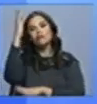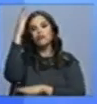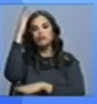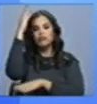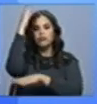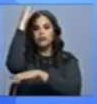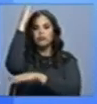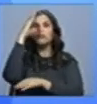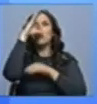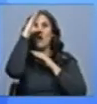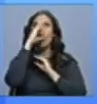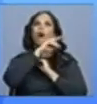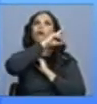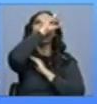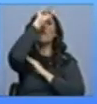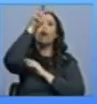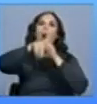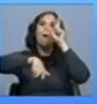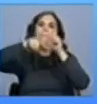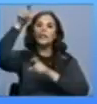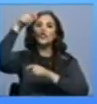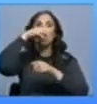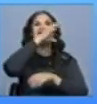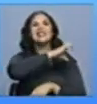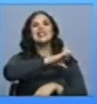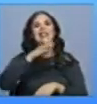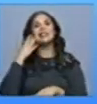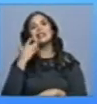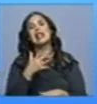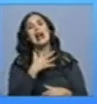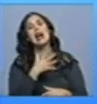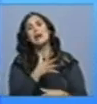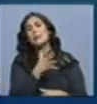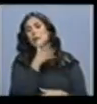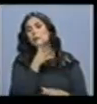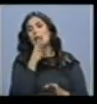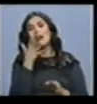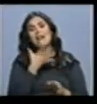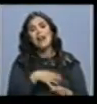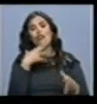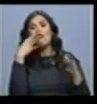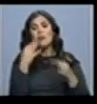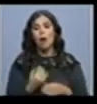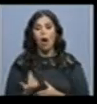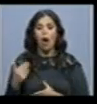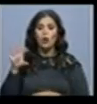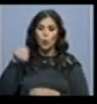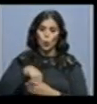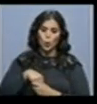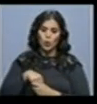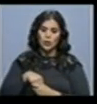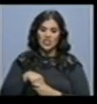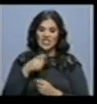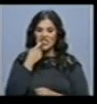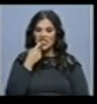lunar, que os astrónomos, a ciência tenta desesperadamente confirmar a presença de